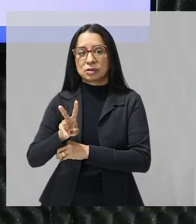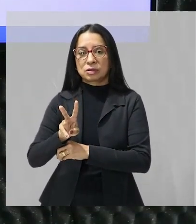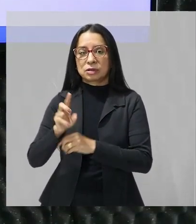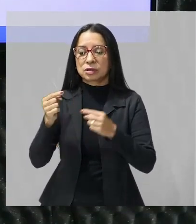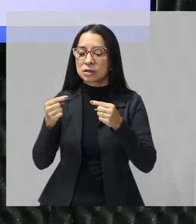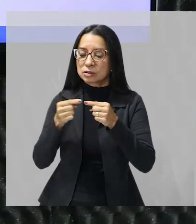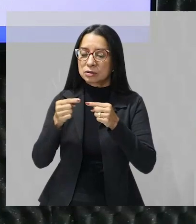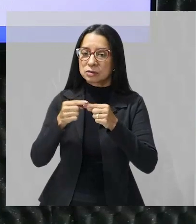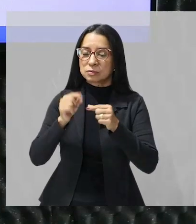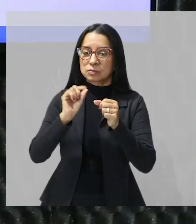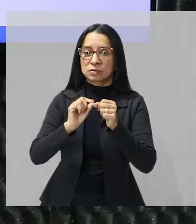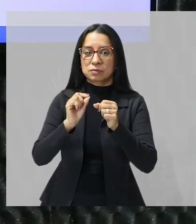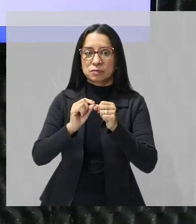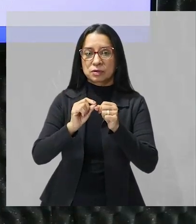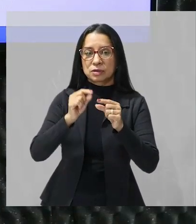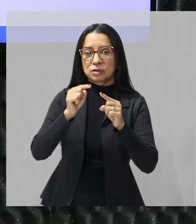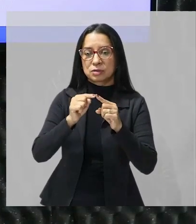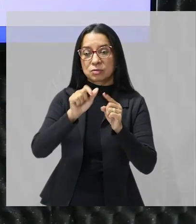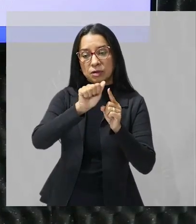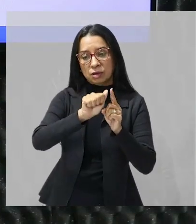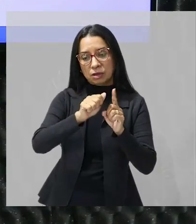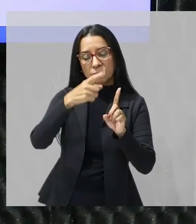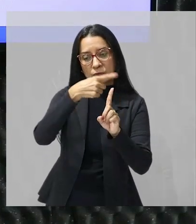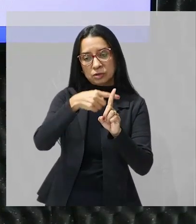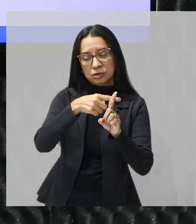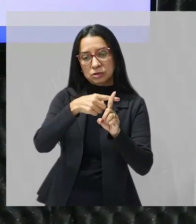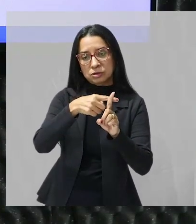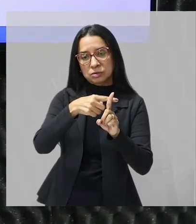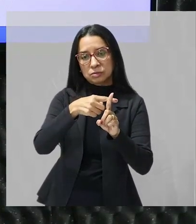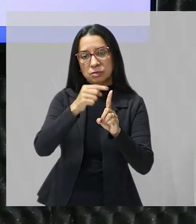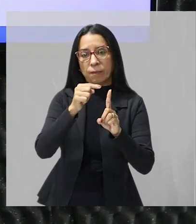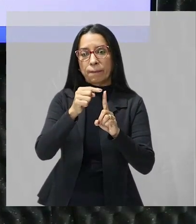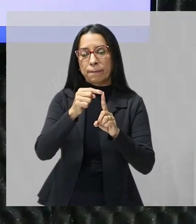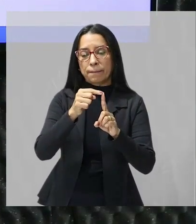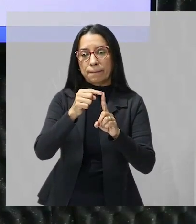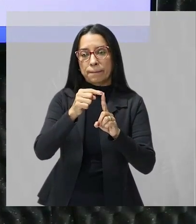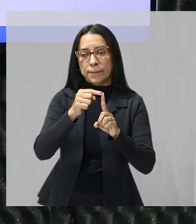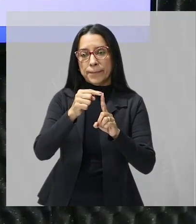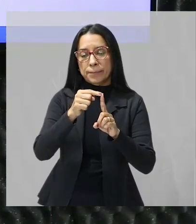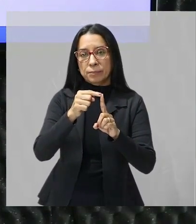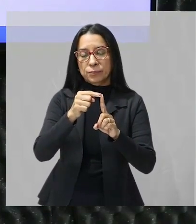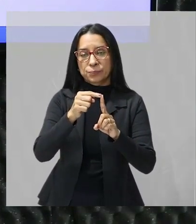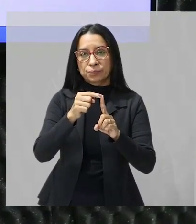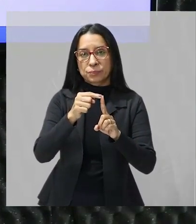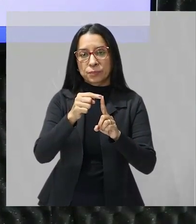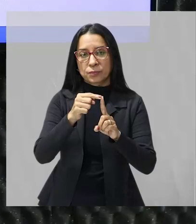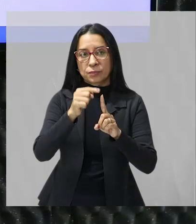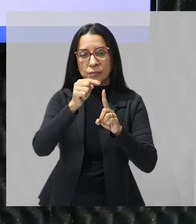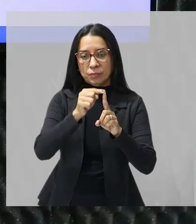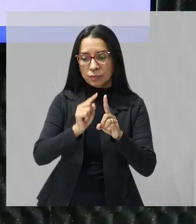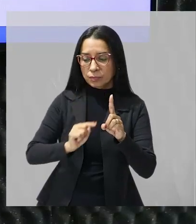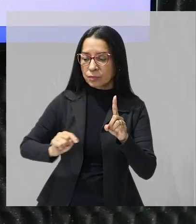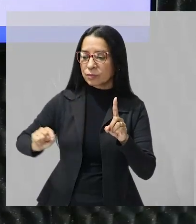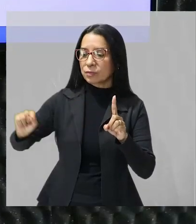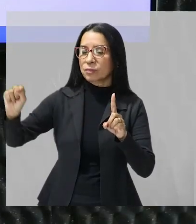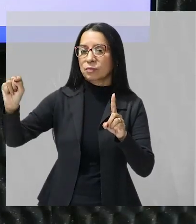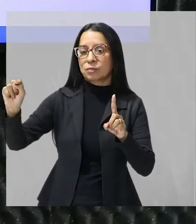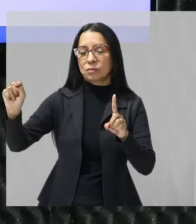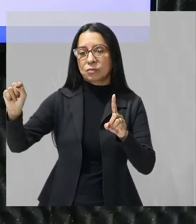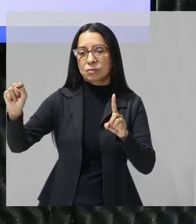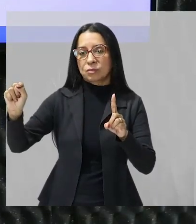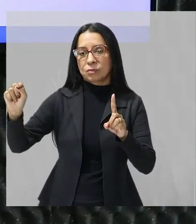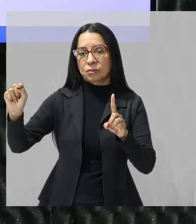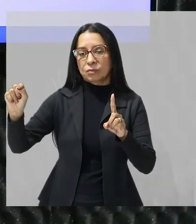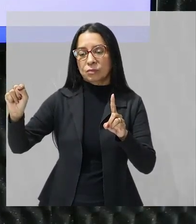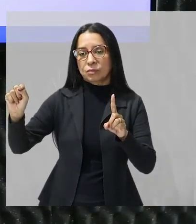positivo, parábola com concavidade para cima. Desculpa, tá certo isso? Não, tá certo sim, tá? É parábola com concavidade para cima mesmo.